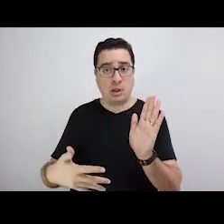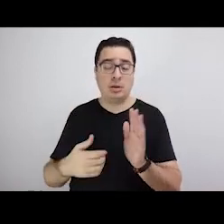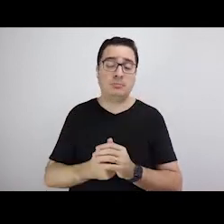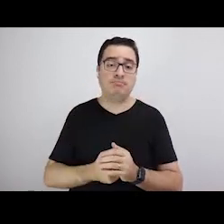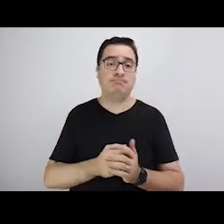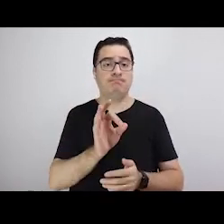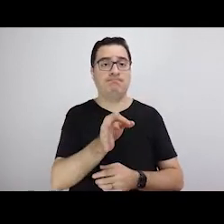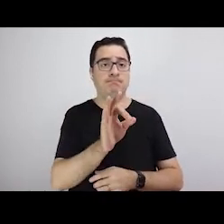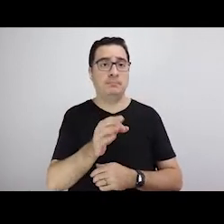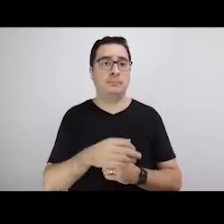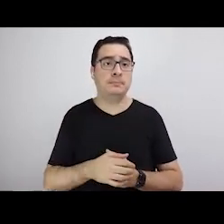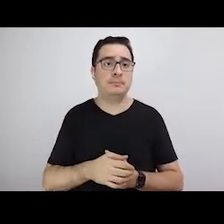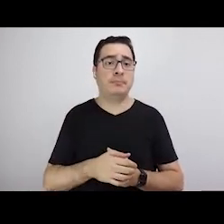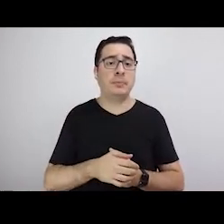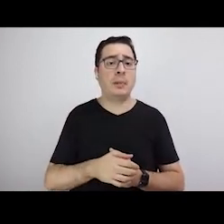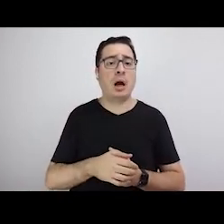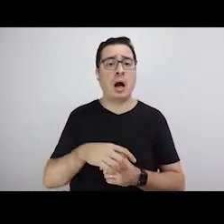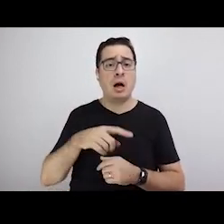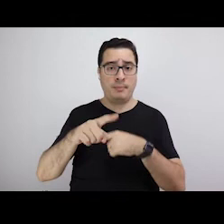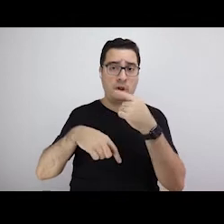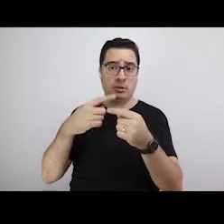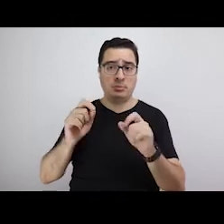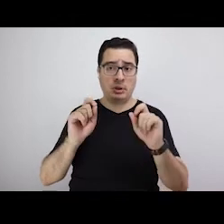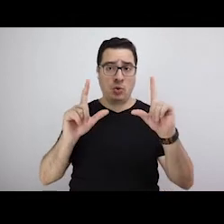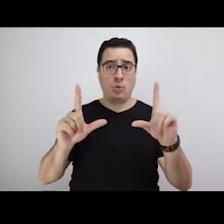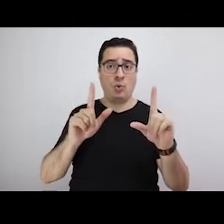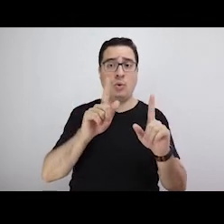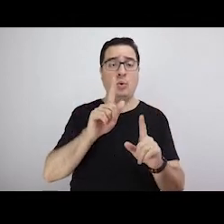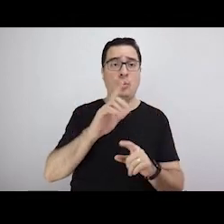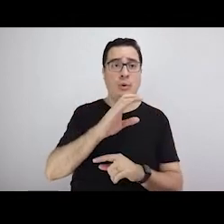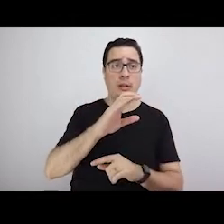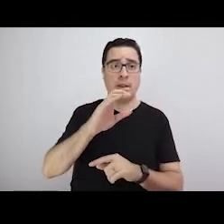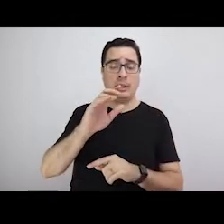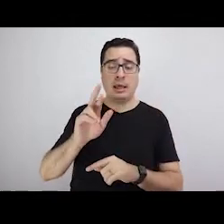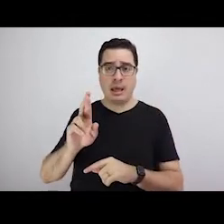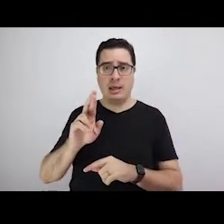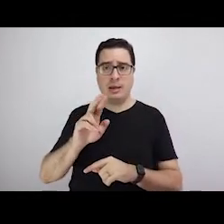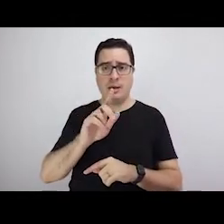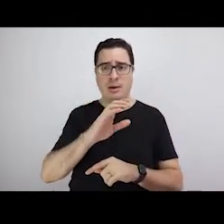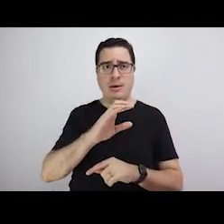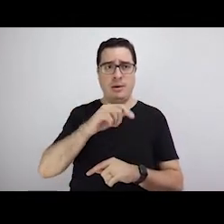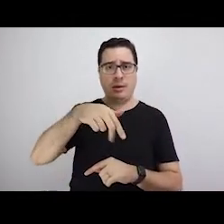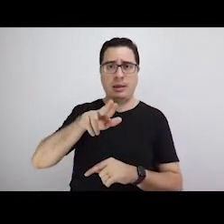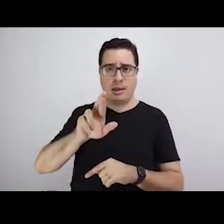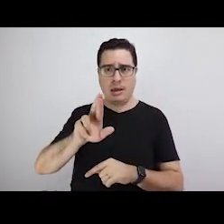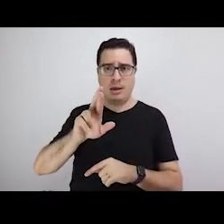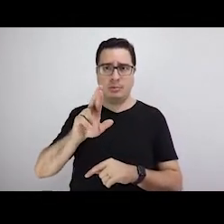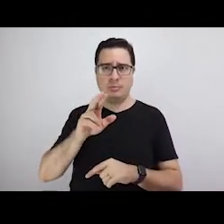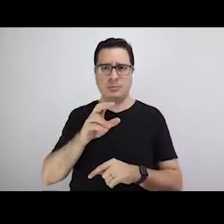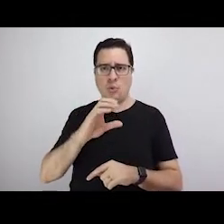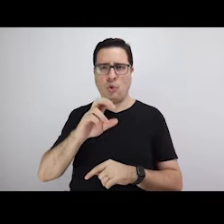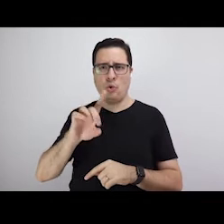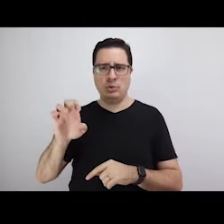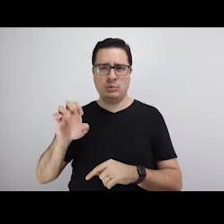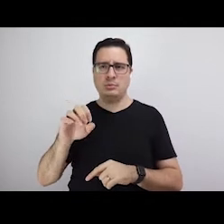Exatamente. Pessoal, nesse próximo slide nós temos aqui um QR Code com a apresentação. Então é só apontar a câmera do